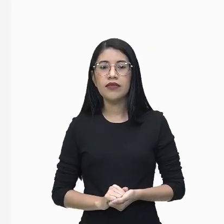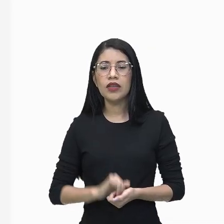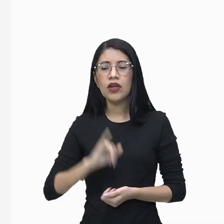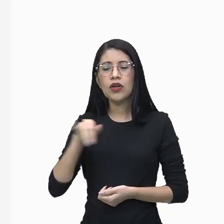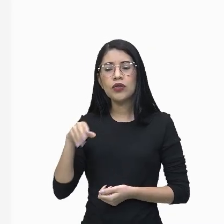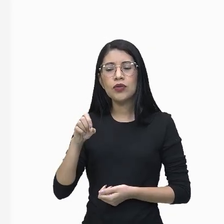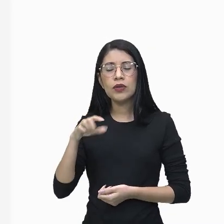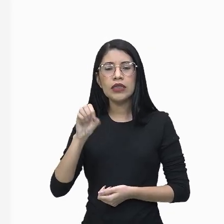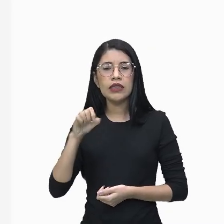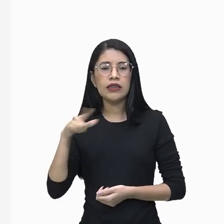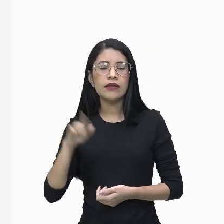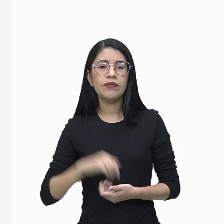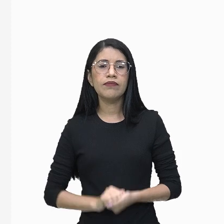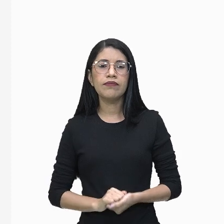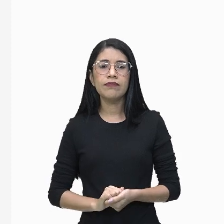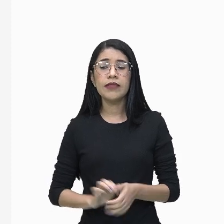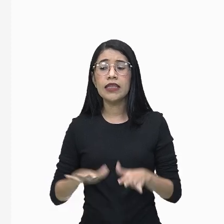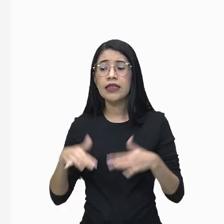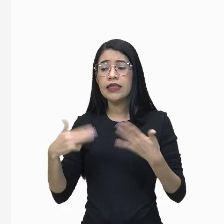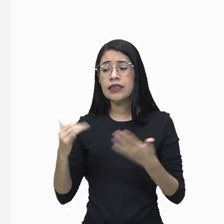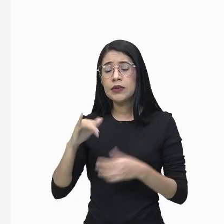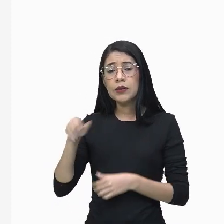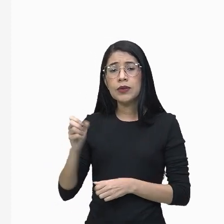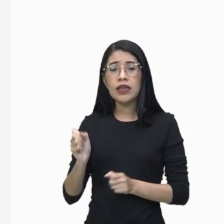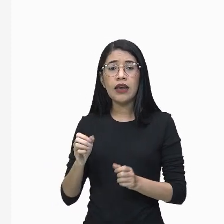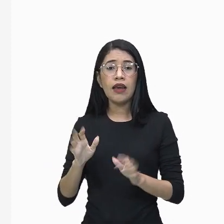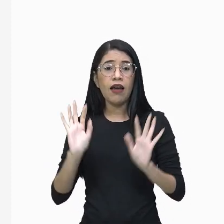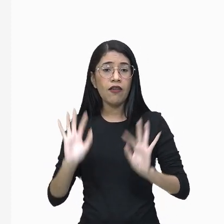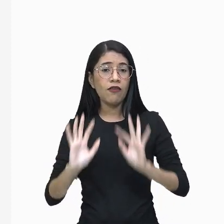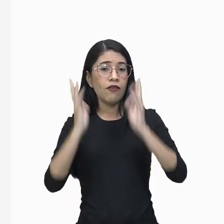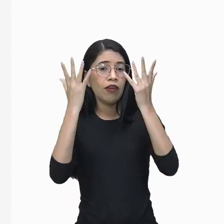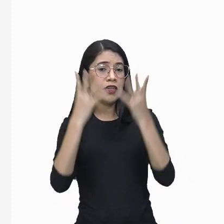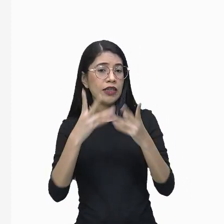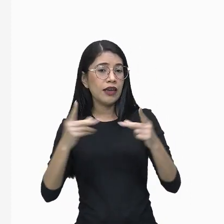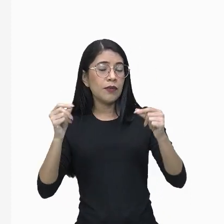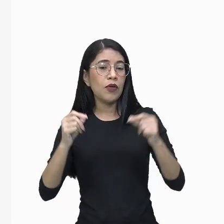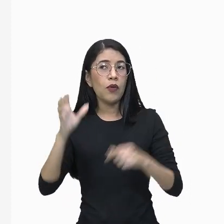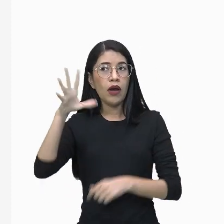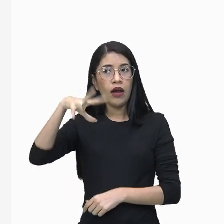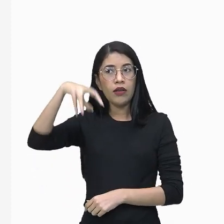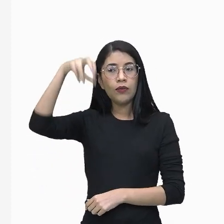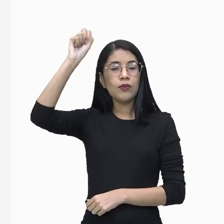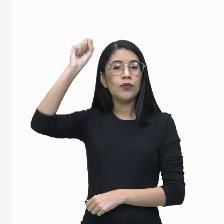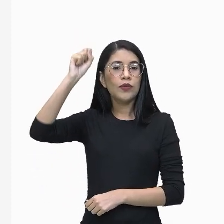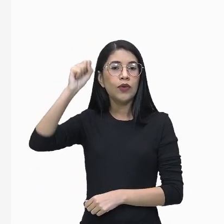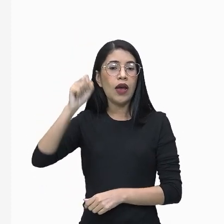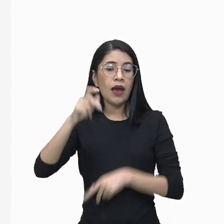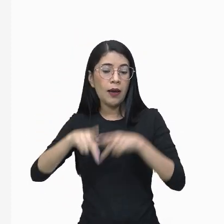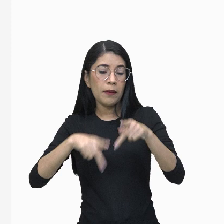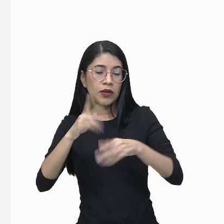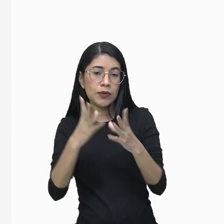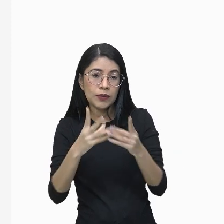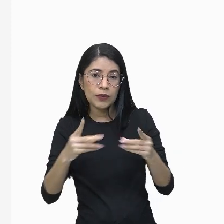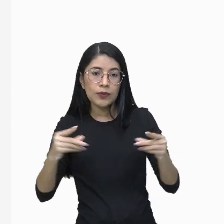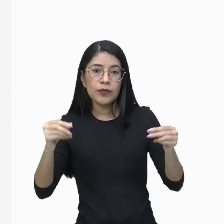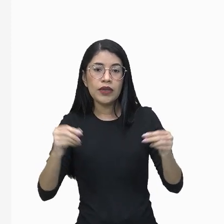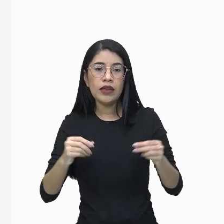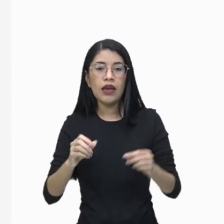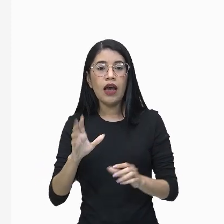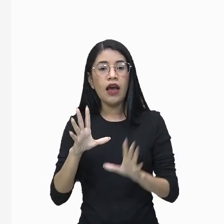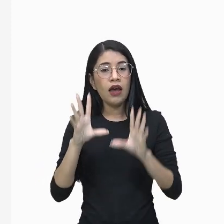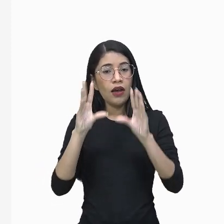José. E agora, José, a festa acabou, a luz apagou, o povo sumiu, a